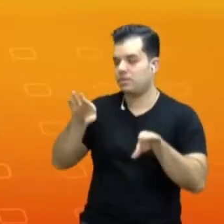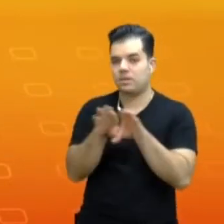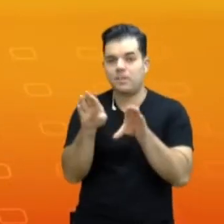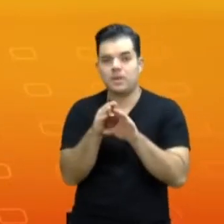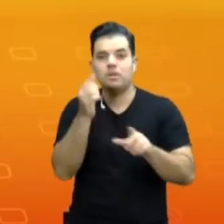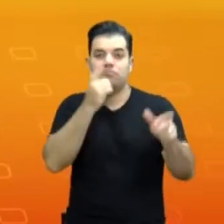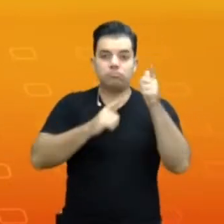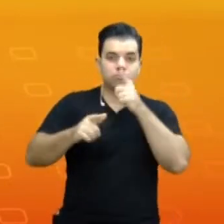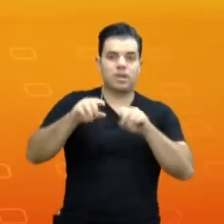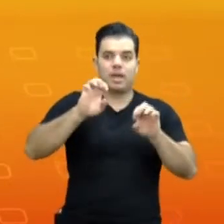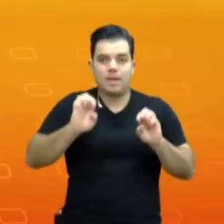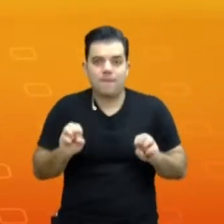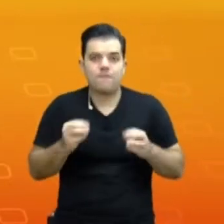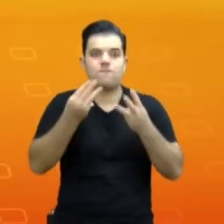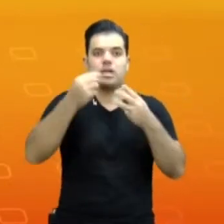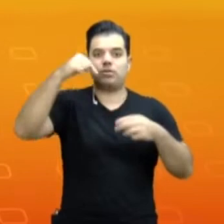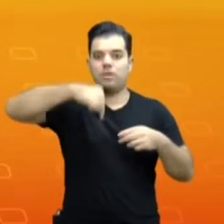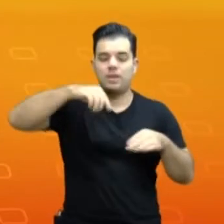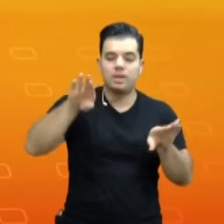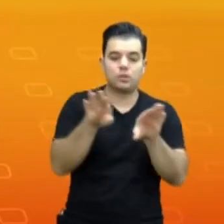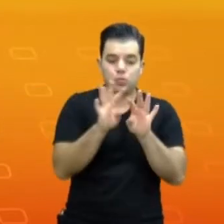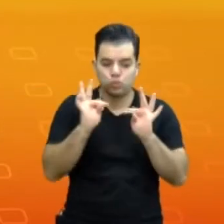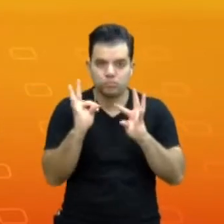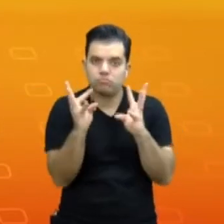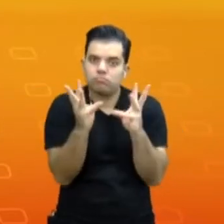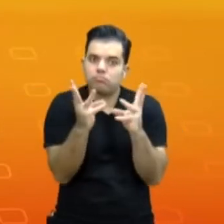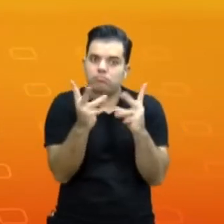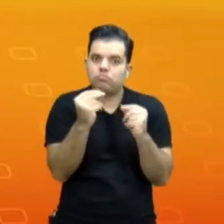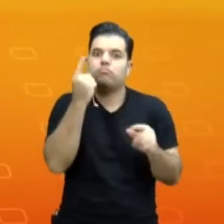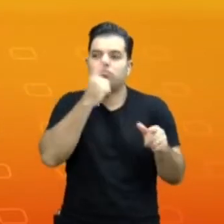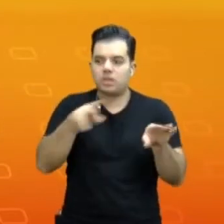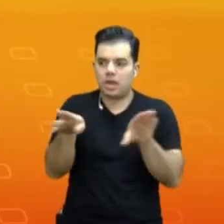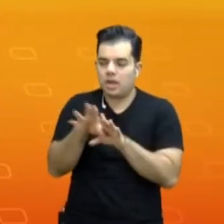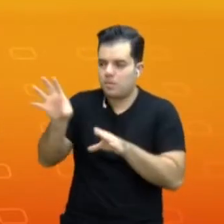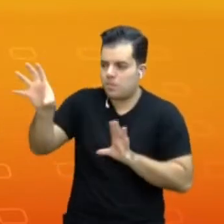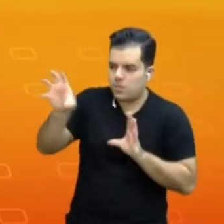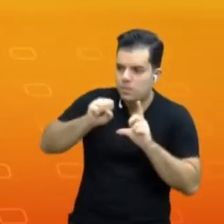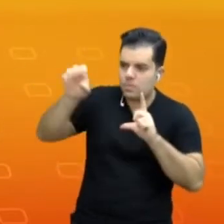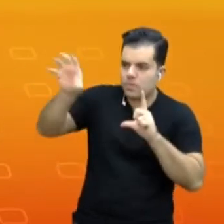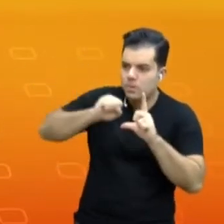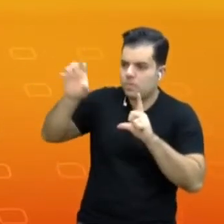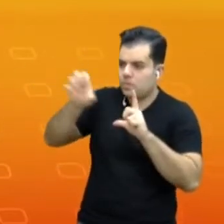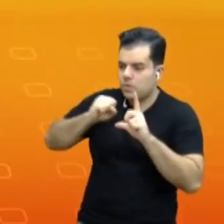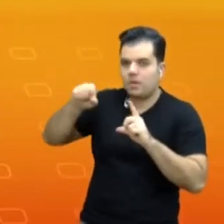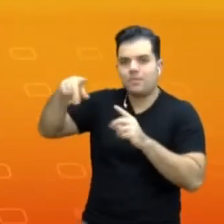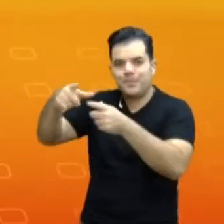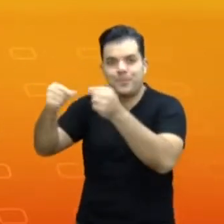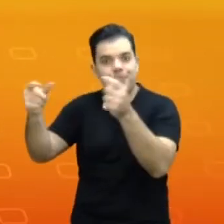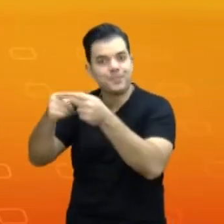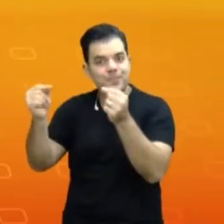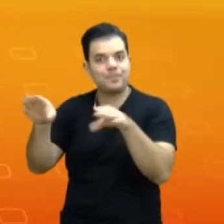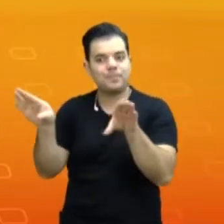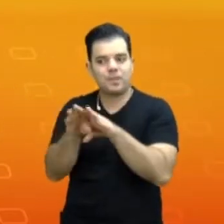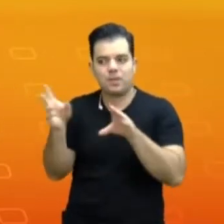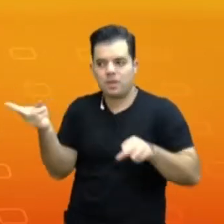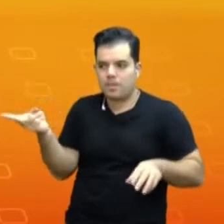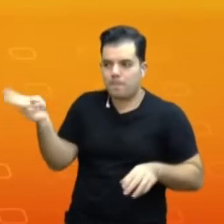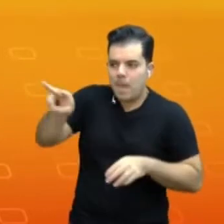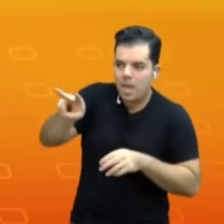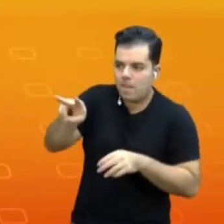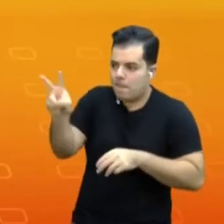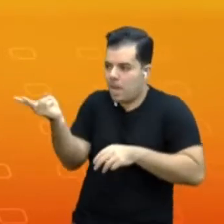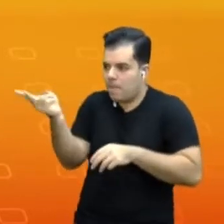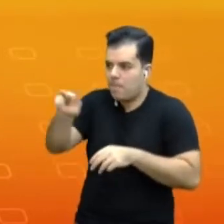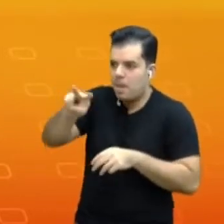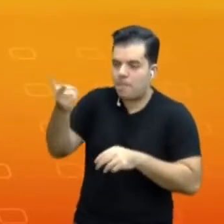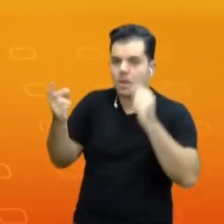só de pegar o evento, mas o evento que vinha pela essa banda packet, mas também dar a possibilidade dessa comutação via sinais que